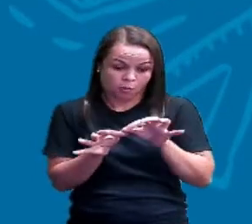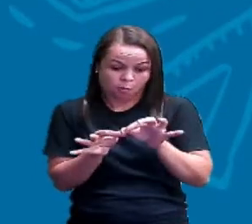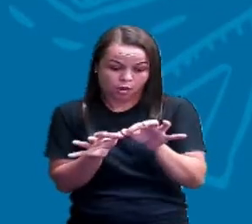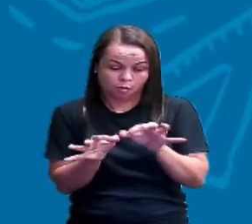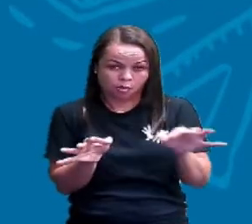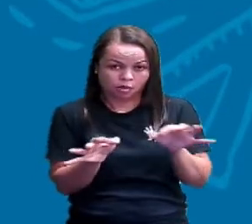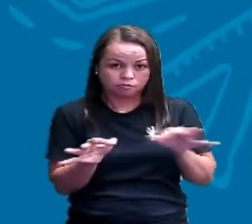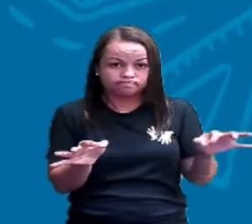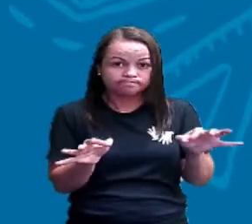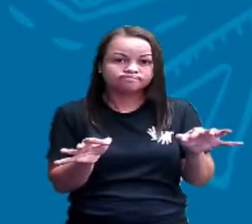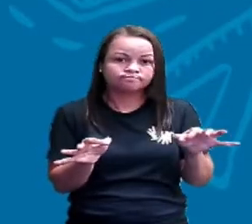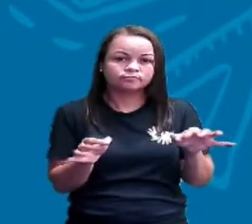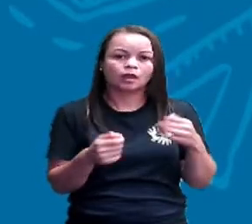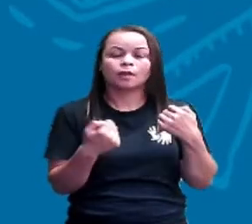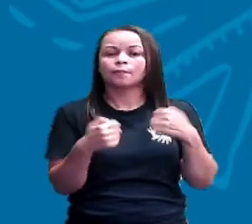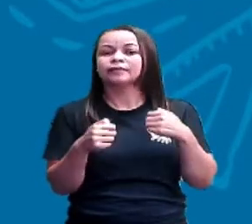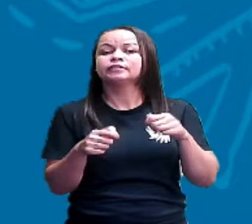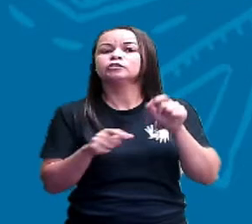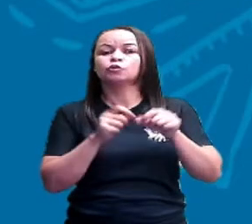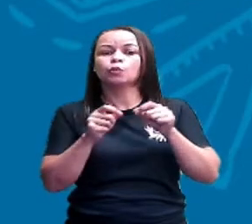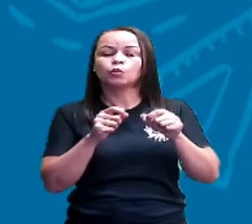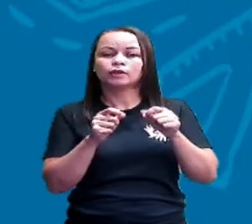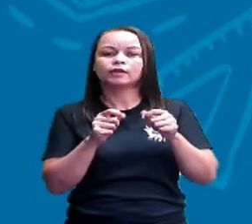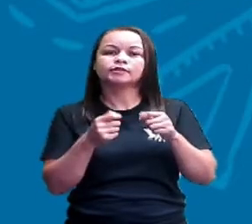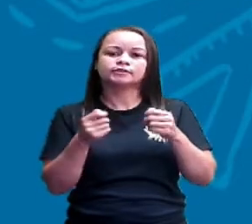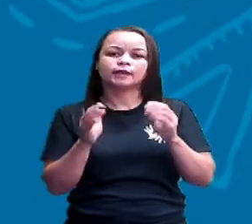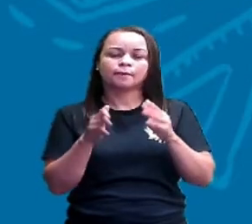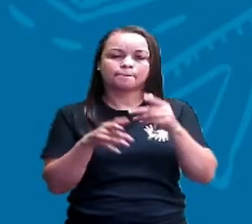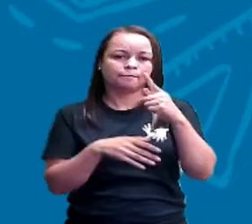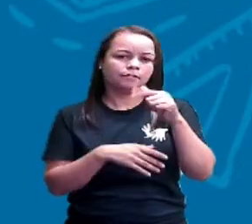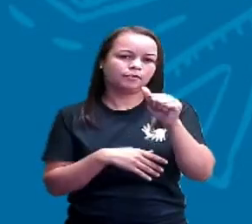gente precisa padronizar.